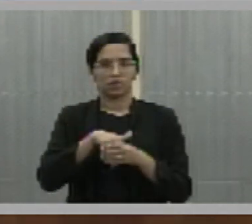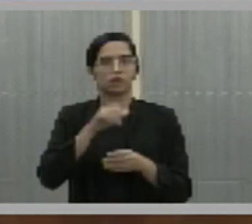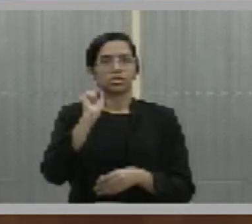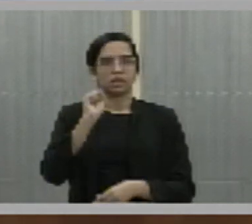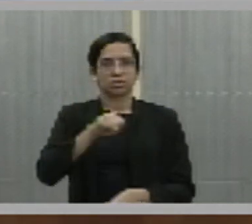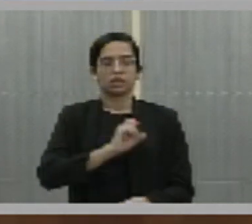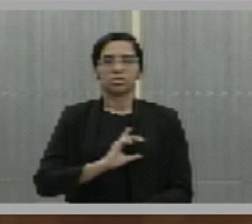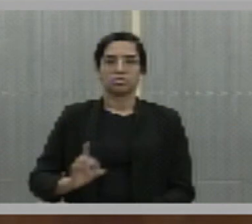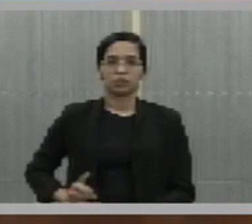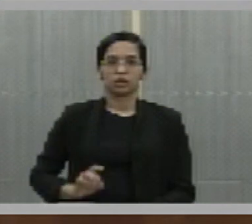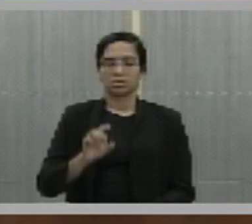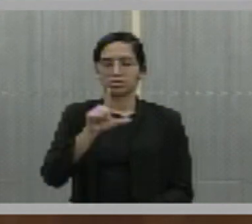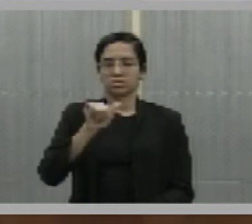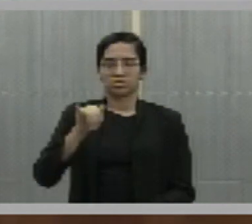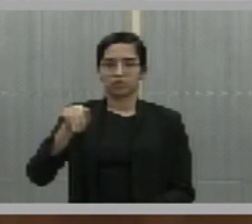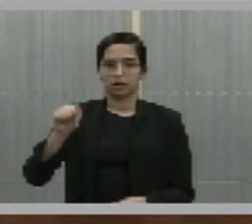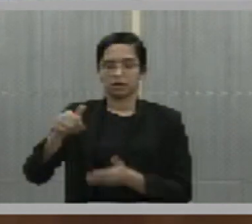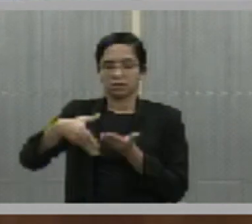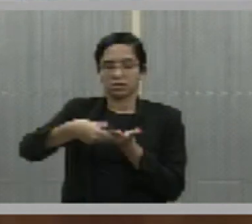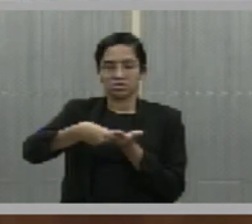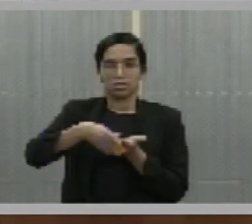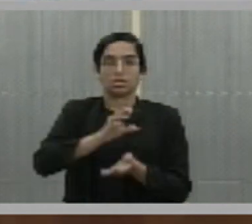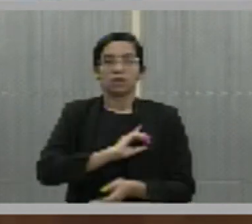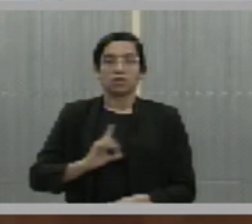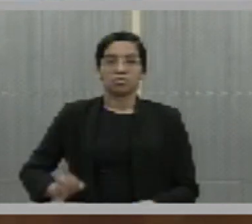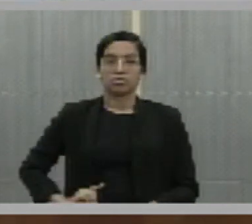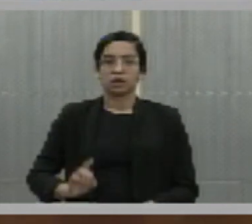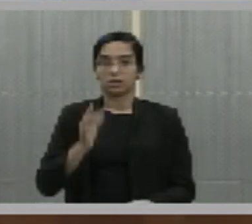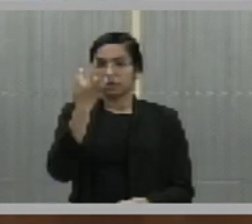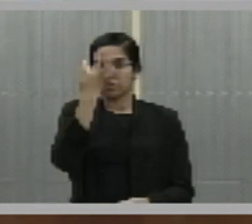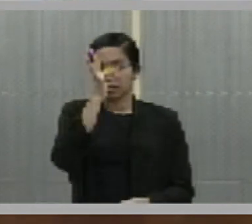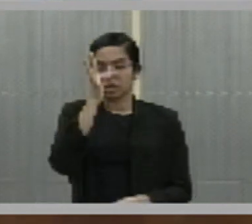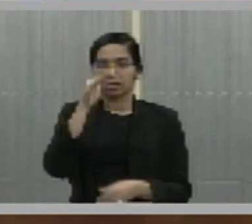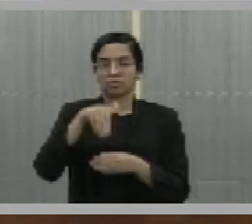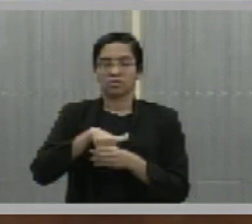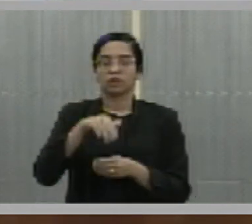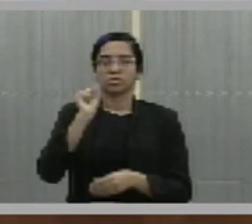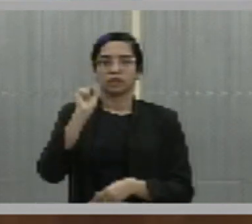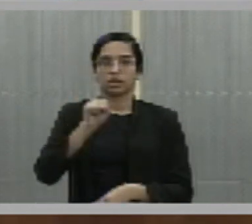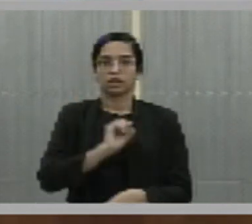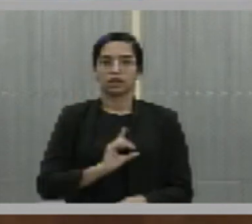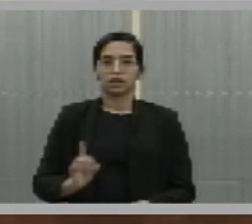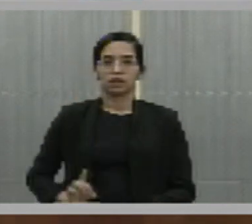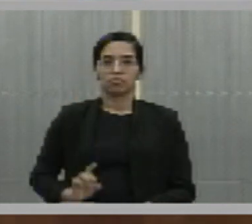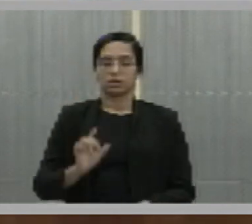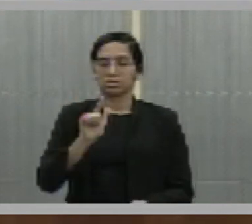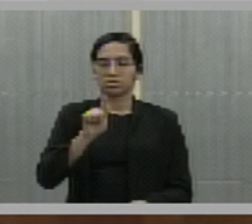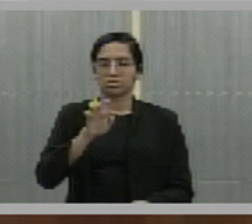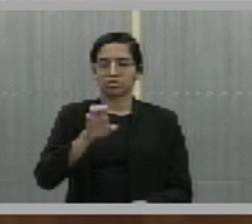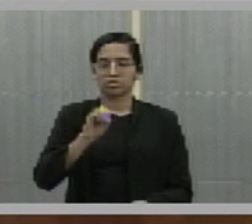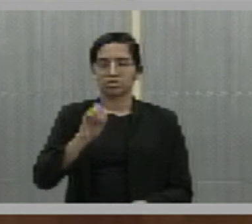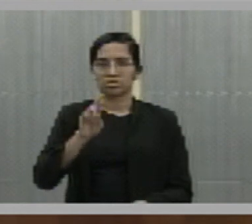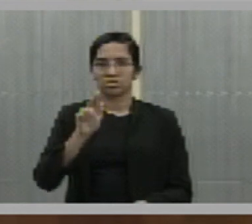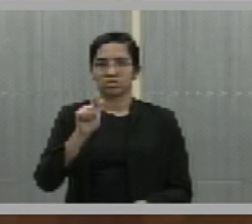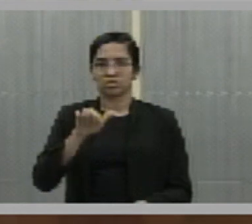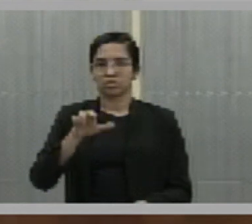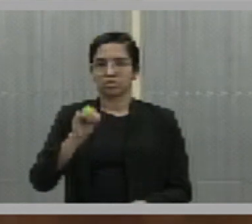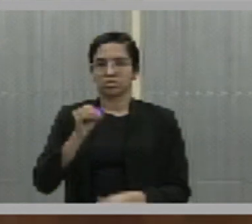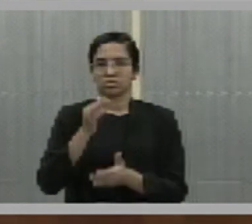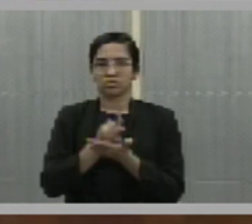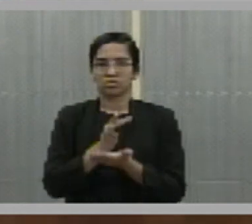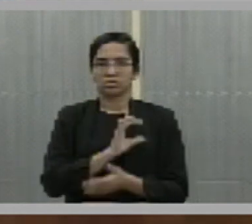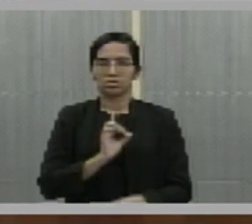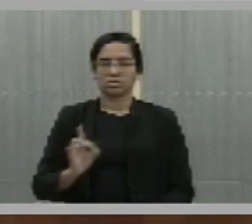Francisco Lima, está de licença médica. Deputado Franzé Silva, como vota? Sim. Deputado Georgiano Neto,